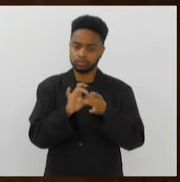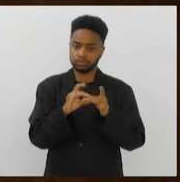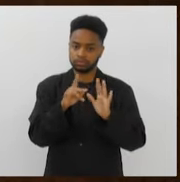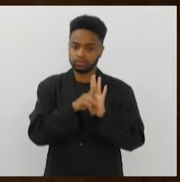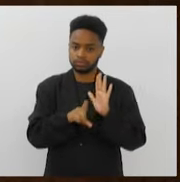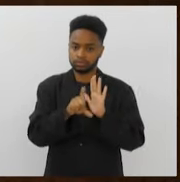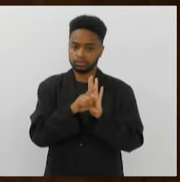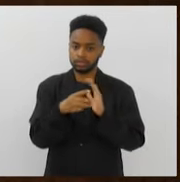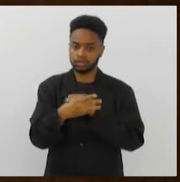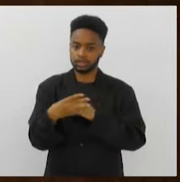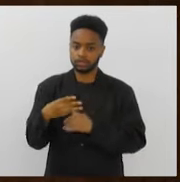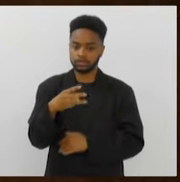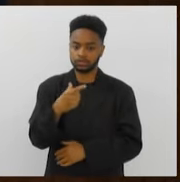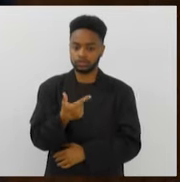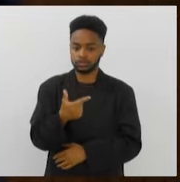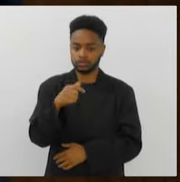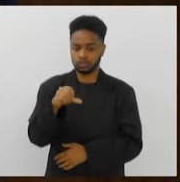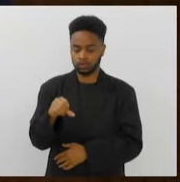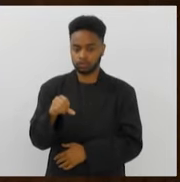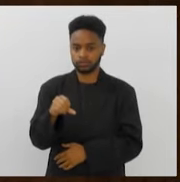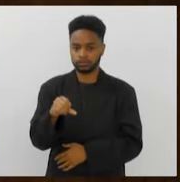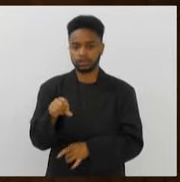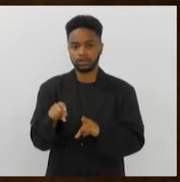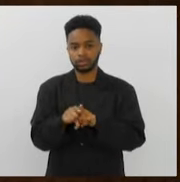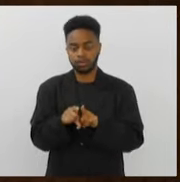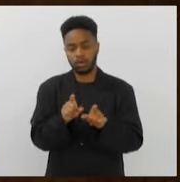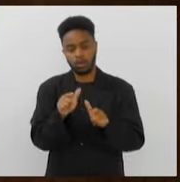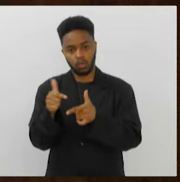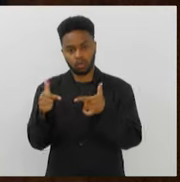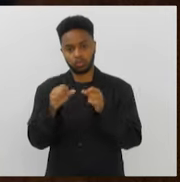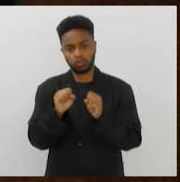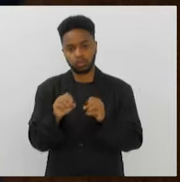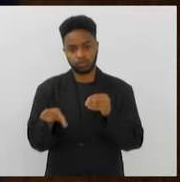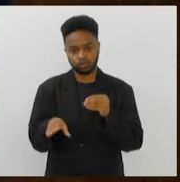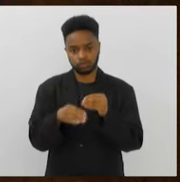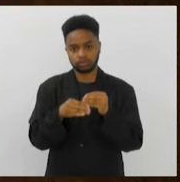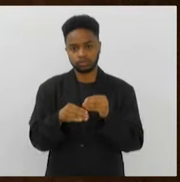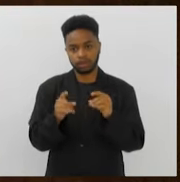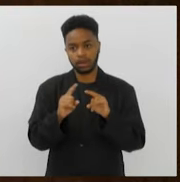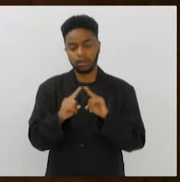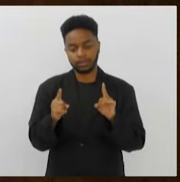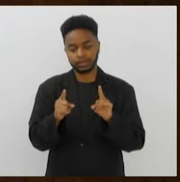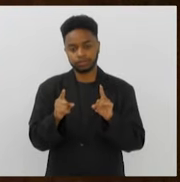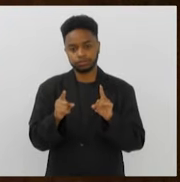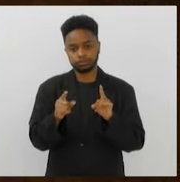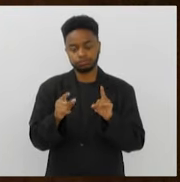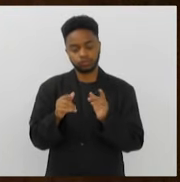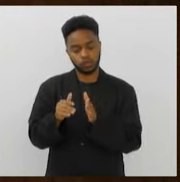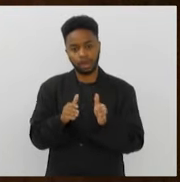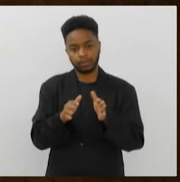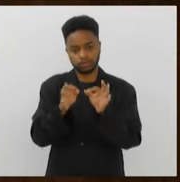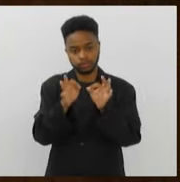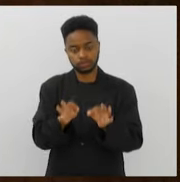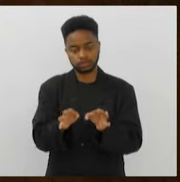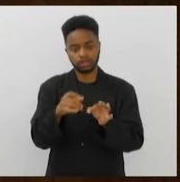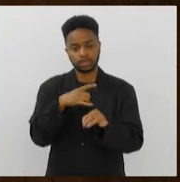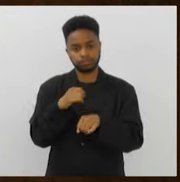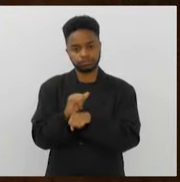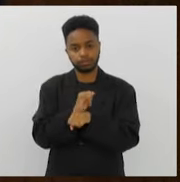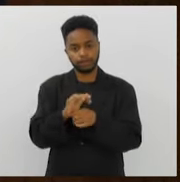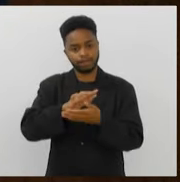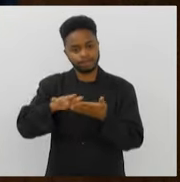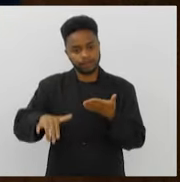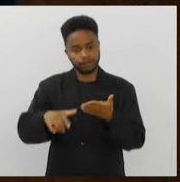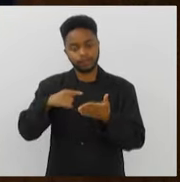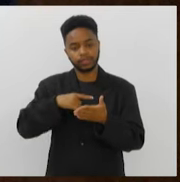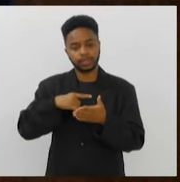lei 3329, outras poderiam ser acrescentadas, mas o espírito está correto, tem várias formas, tem um